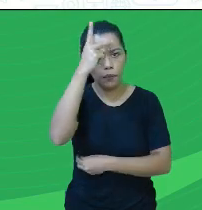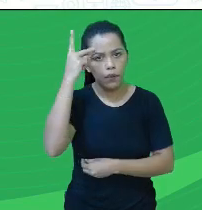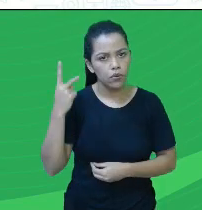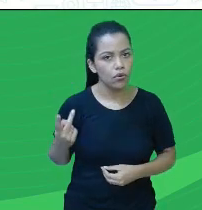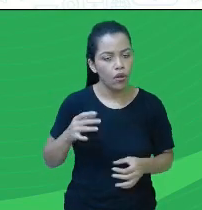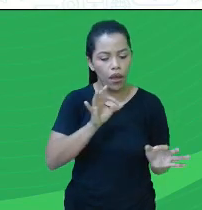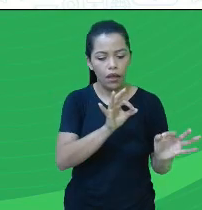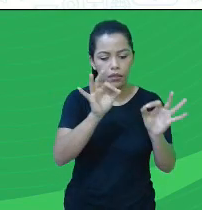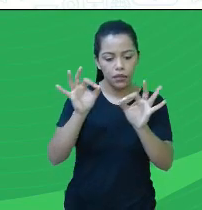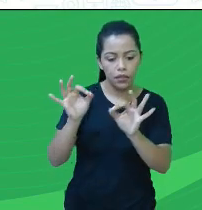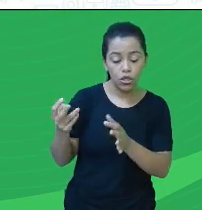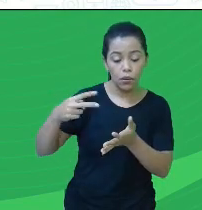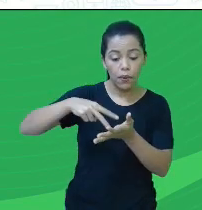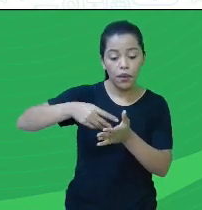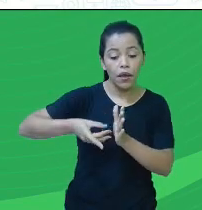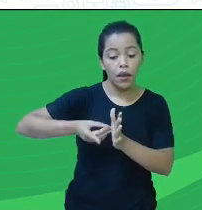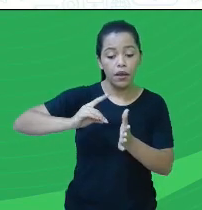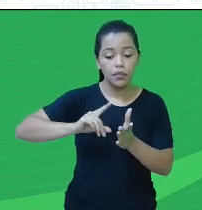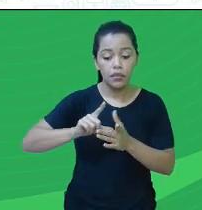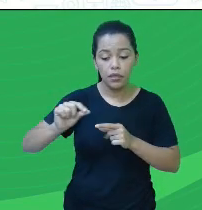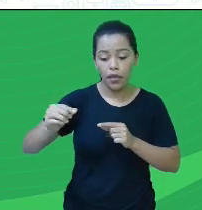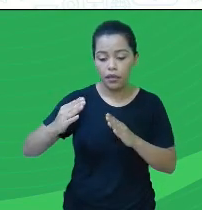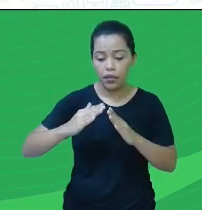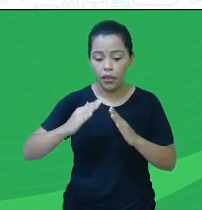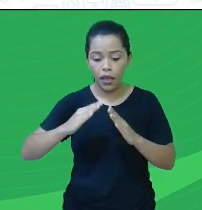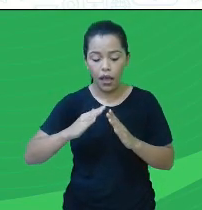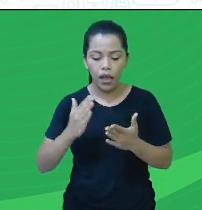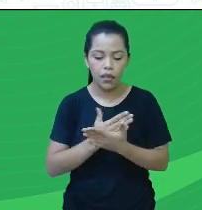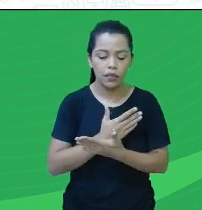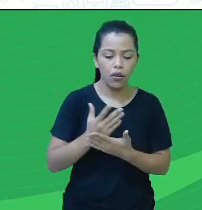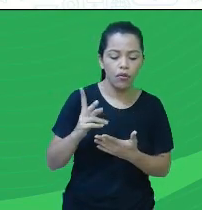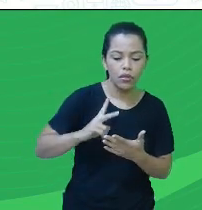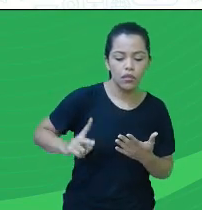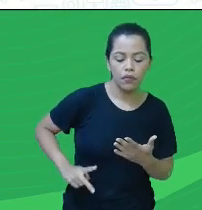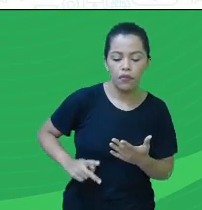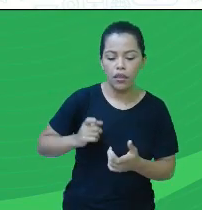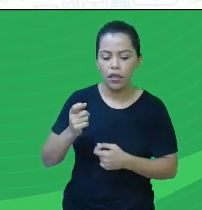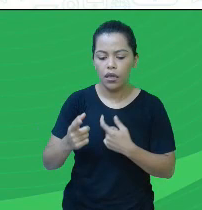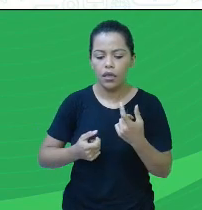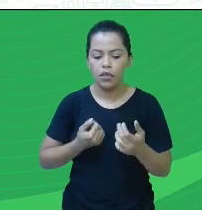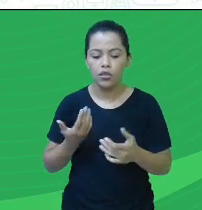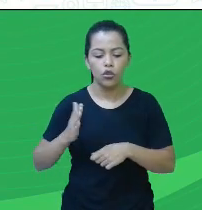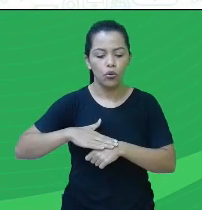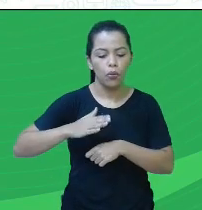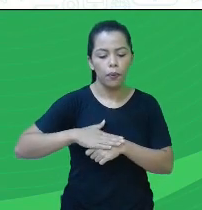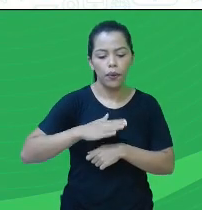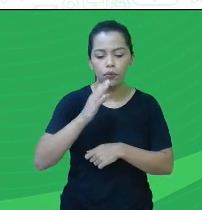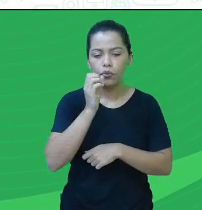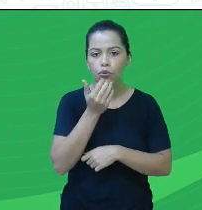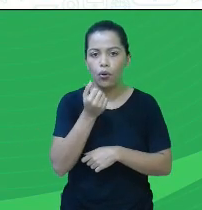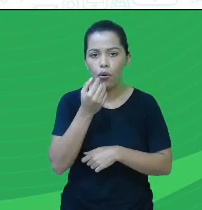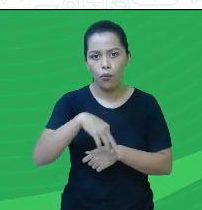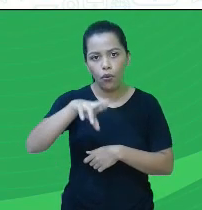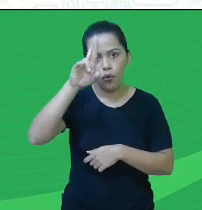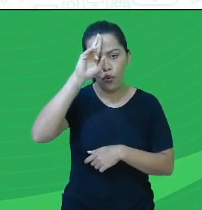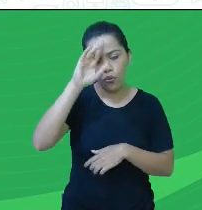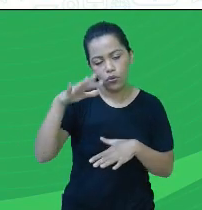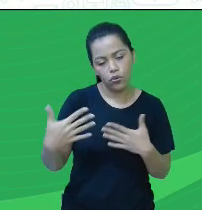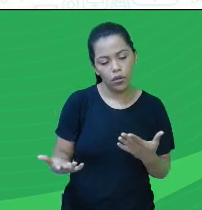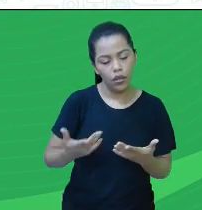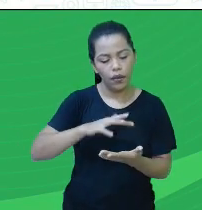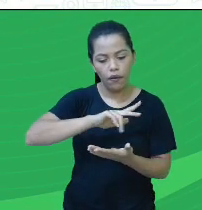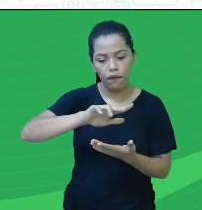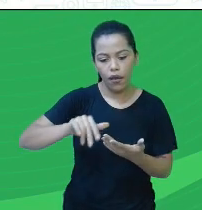manhã, antes de sair de casa, às vezes na hora do almoço, no final da tarde, tem todos os horários. Tem canais de TV que é o